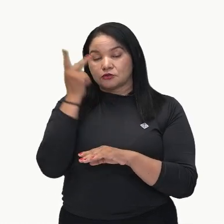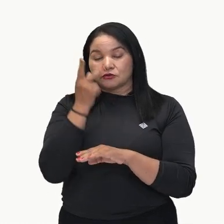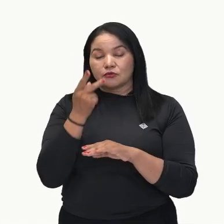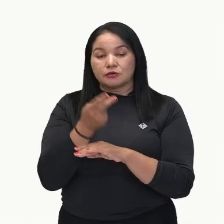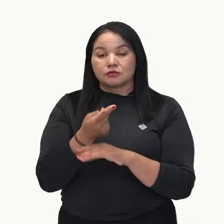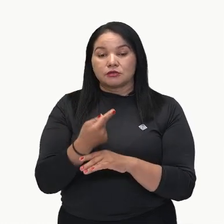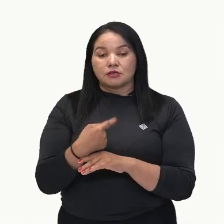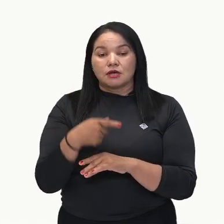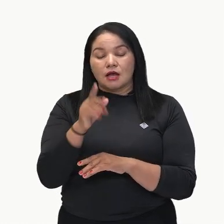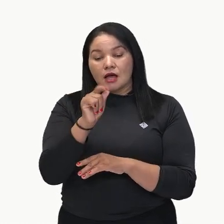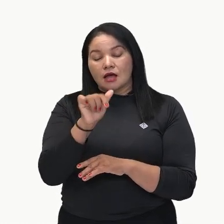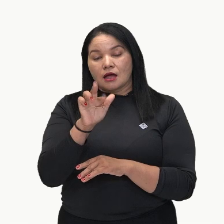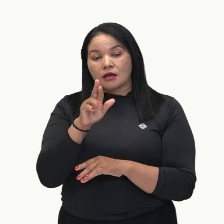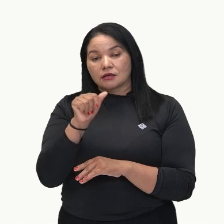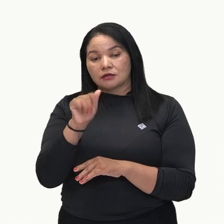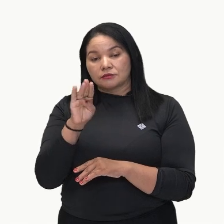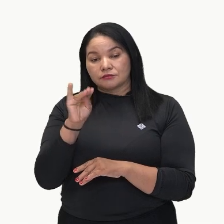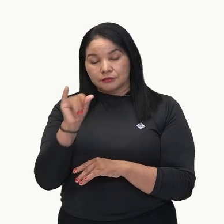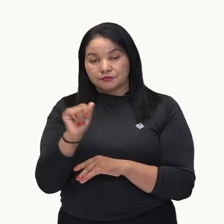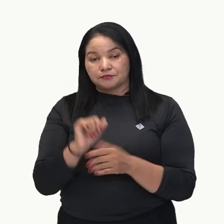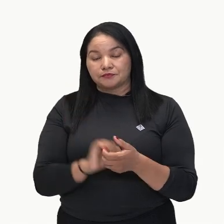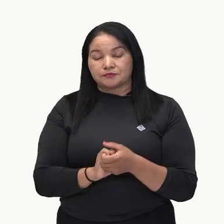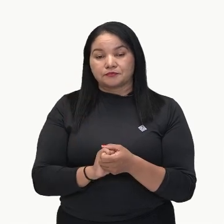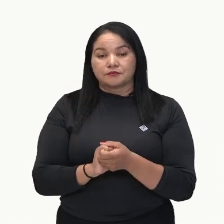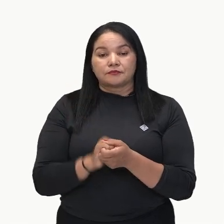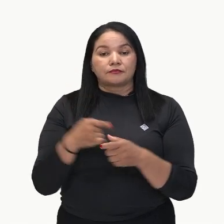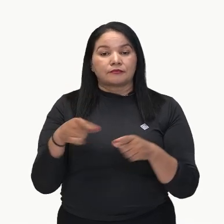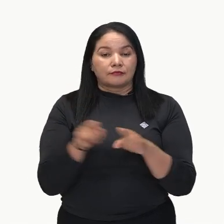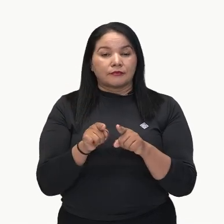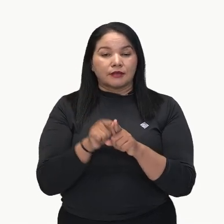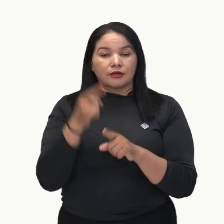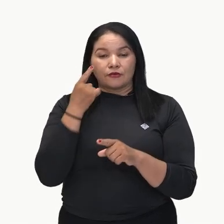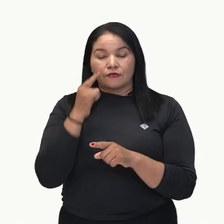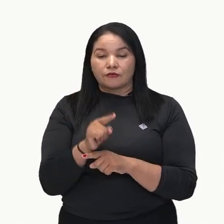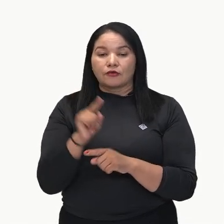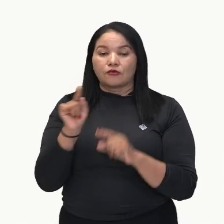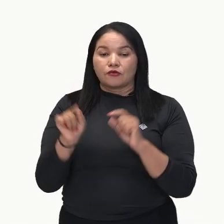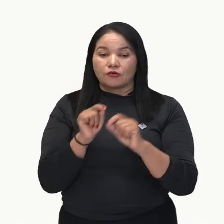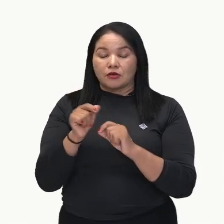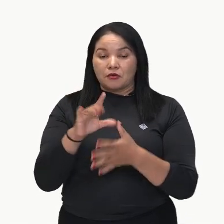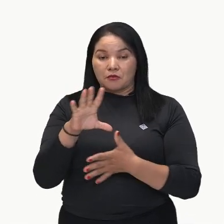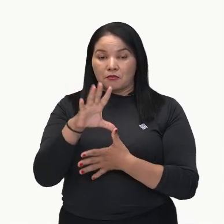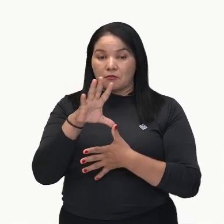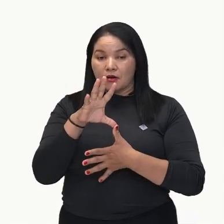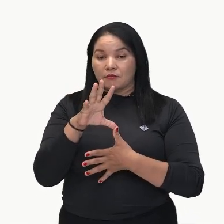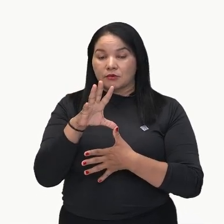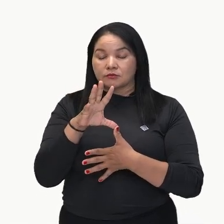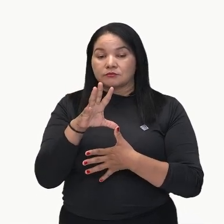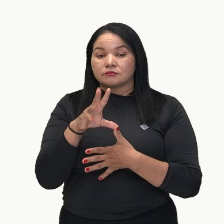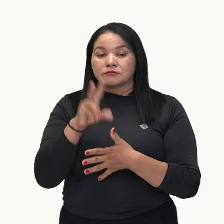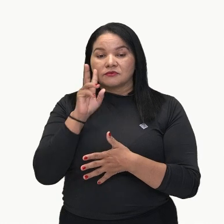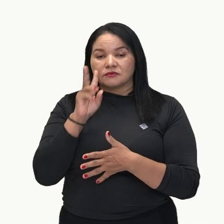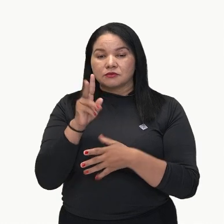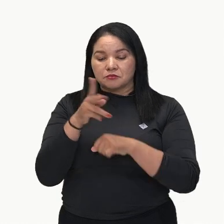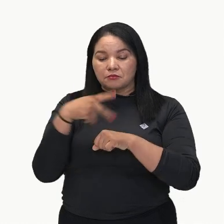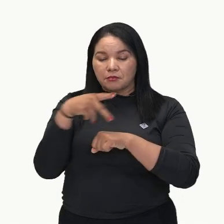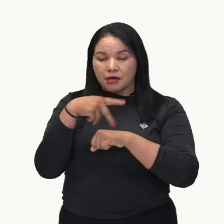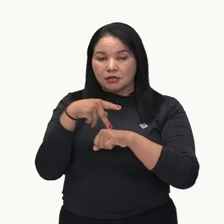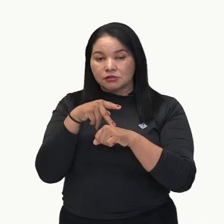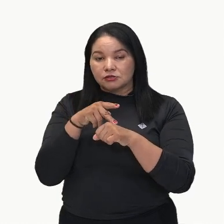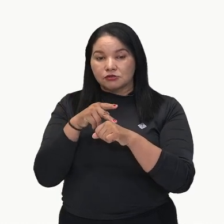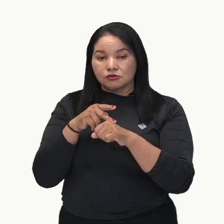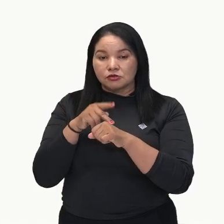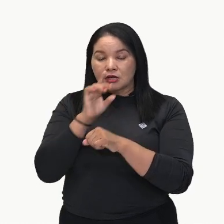por muçulmanos. A gente analisando, né, este mapa aí, a gente observando os países que fazem parte,